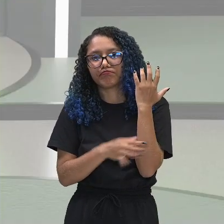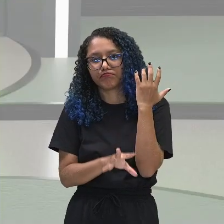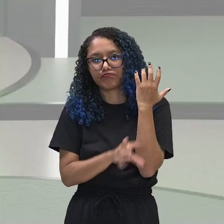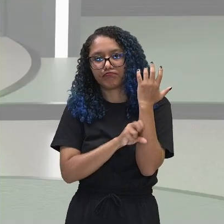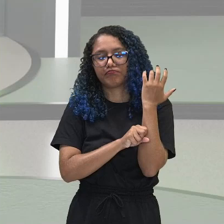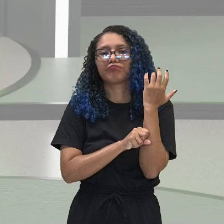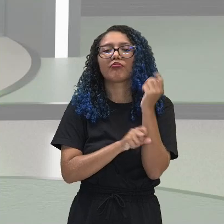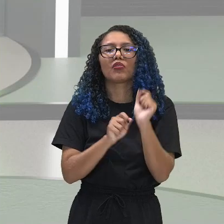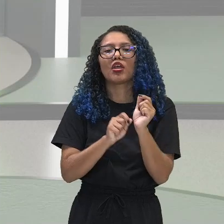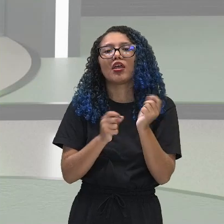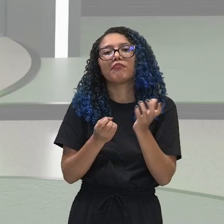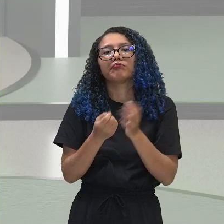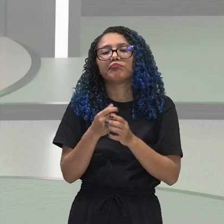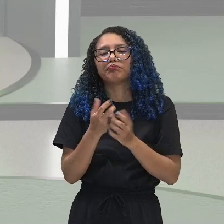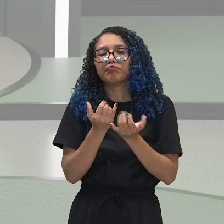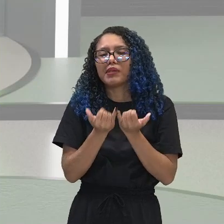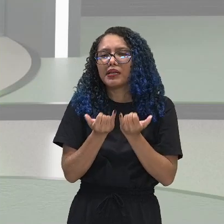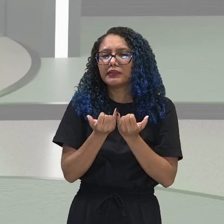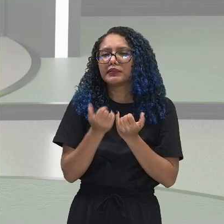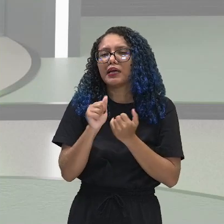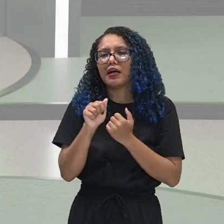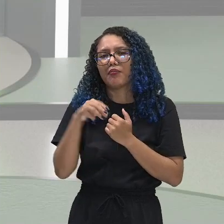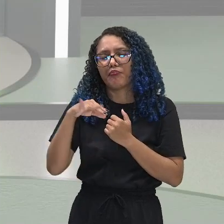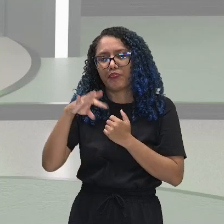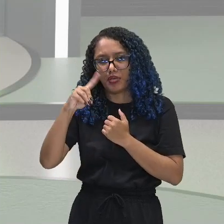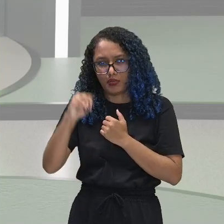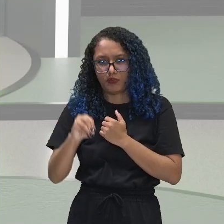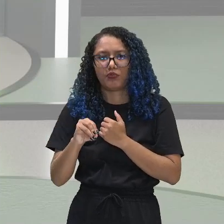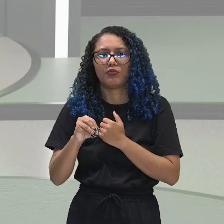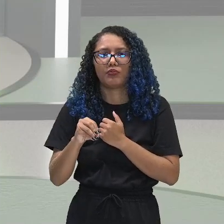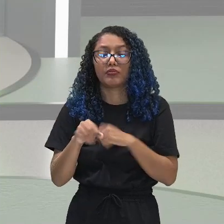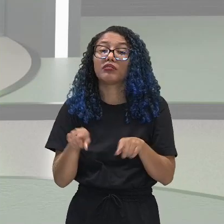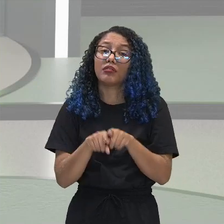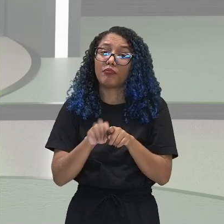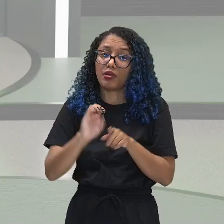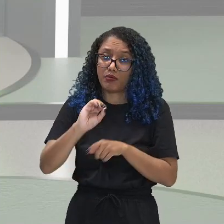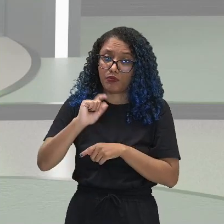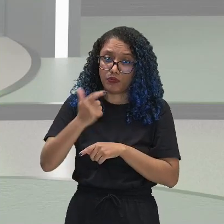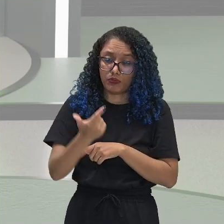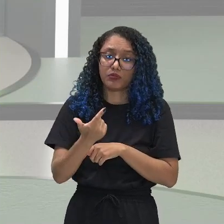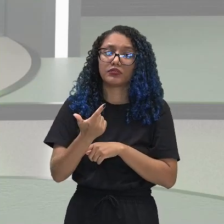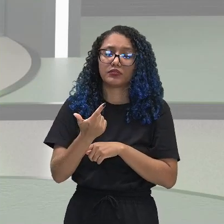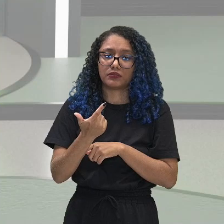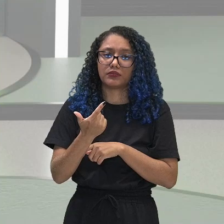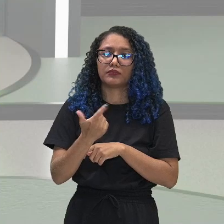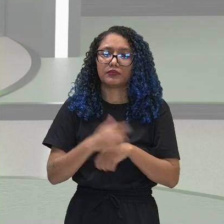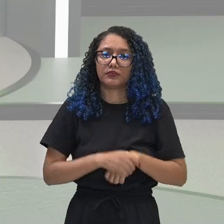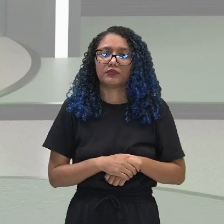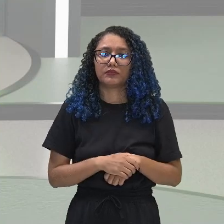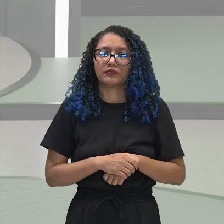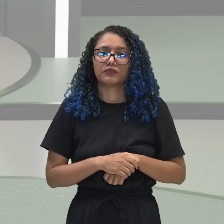de amido. E o oxigênio, que as plantas também vão